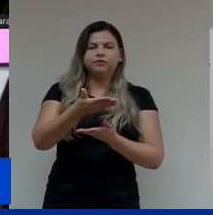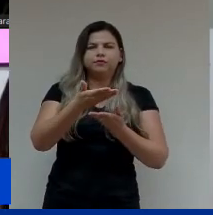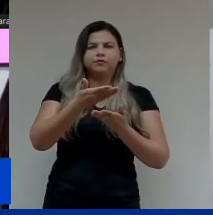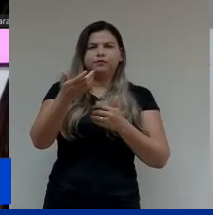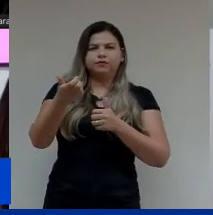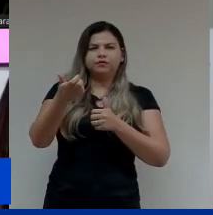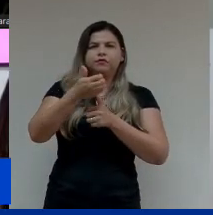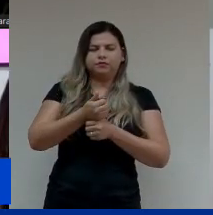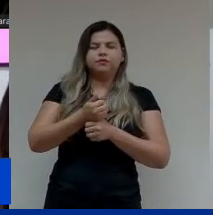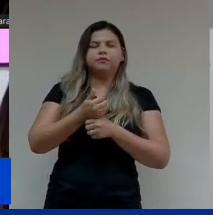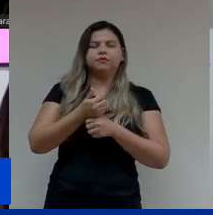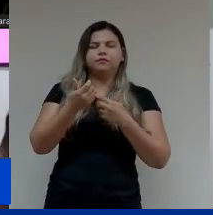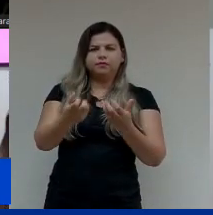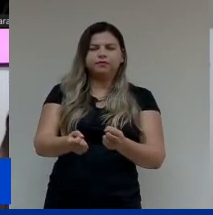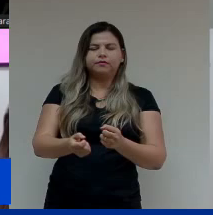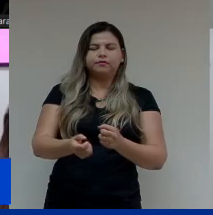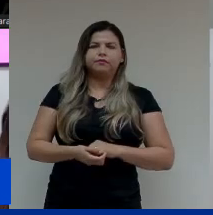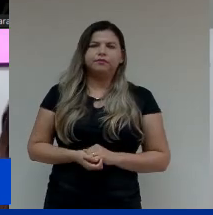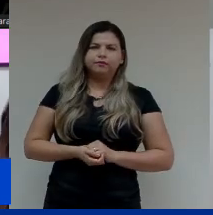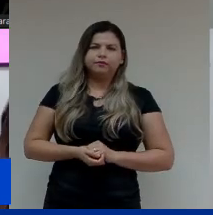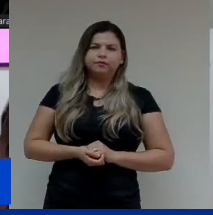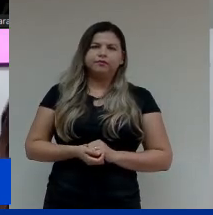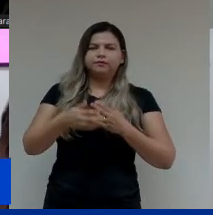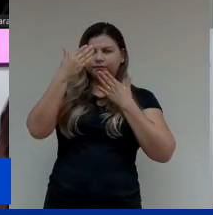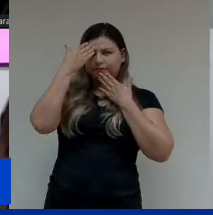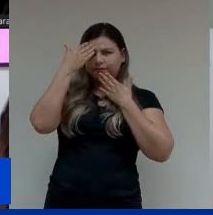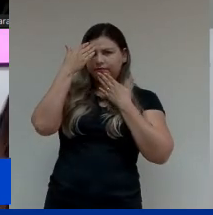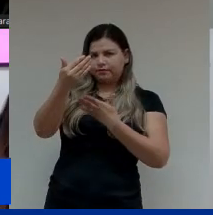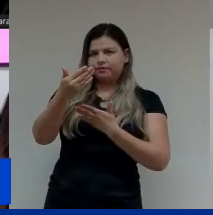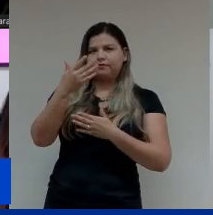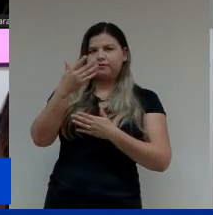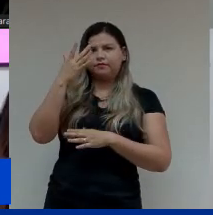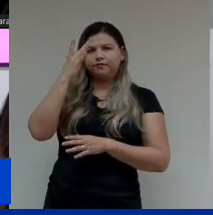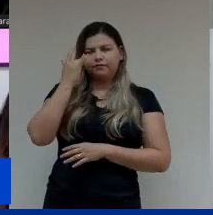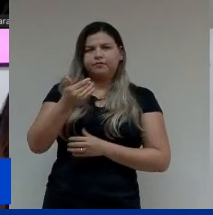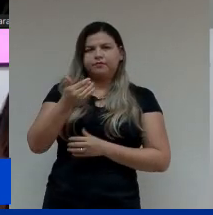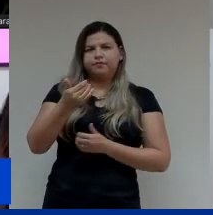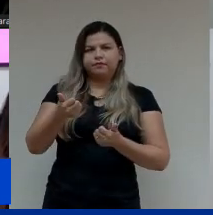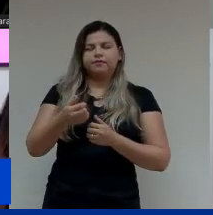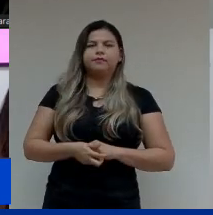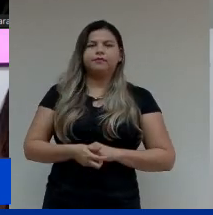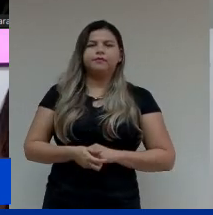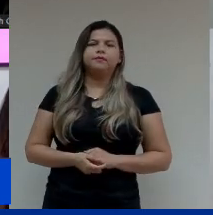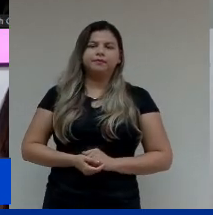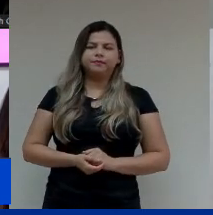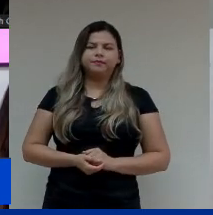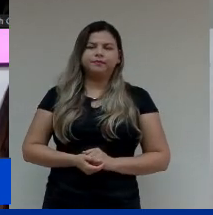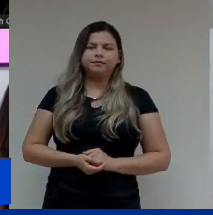Naturalmente. Perfeito. Então, muito obrigado e até amanhã, se Deus quiser.